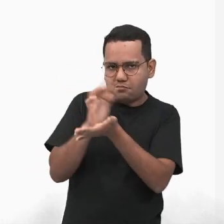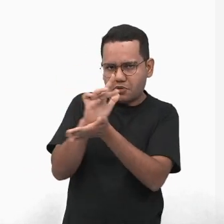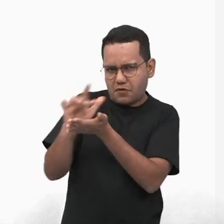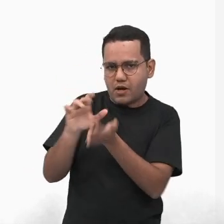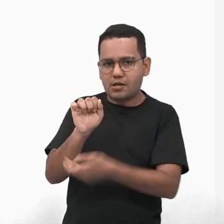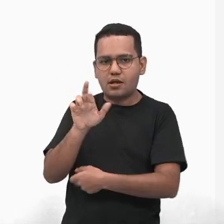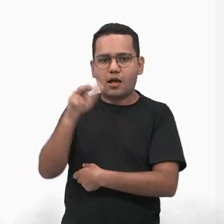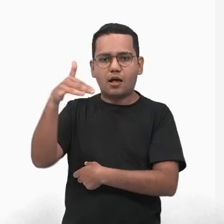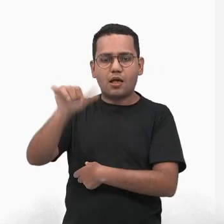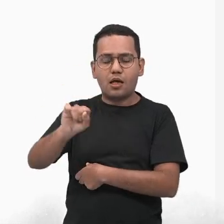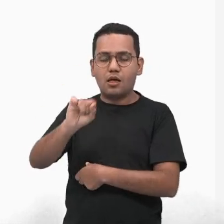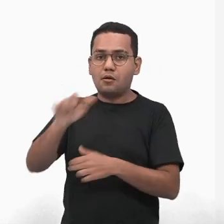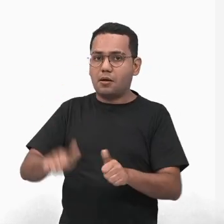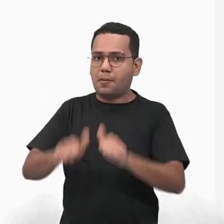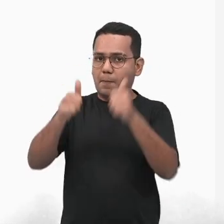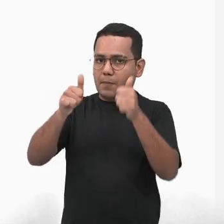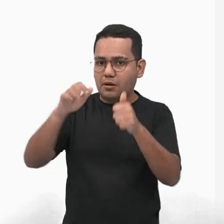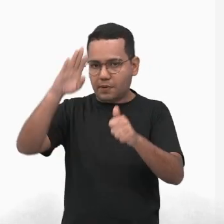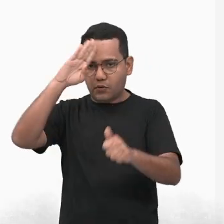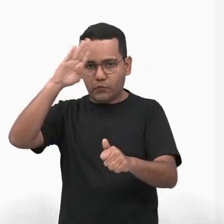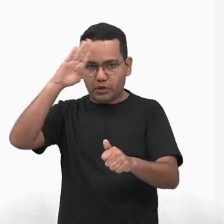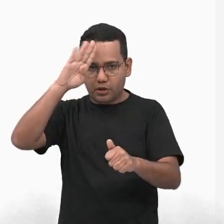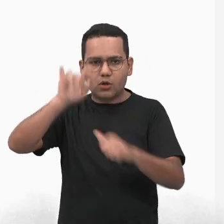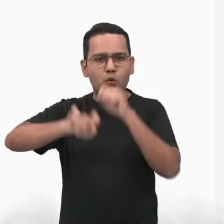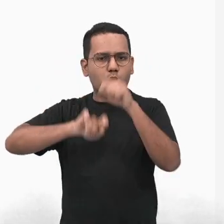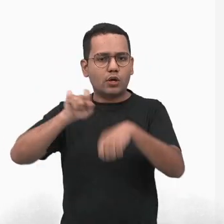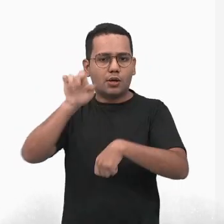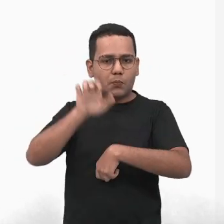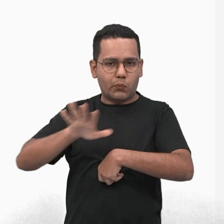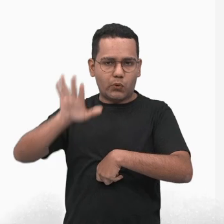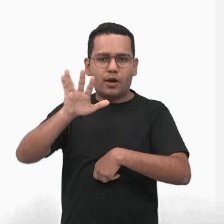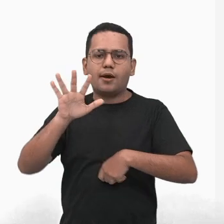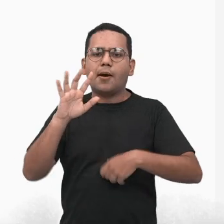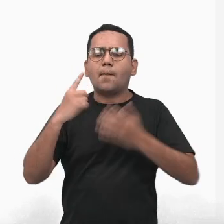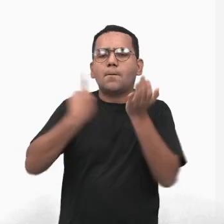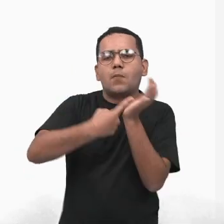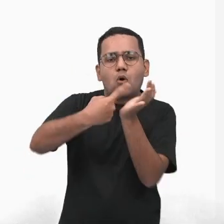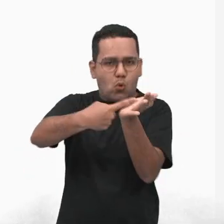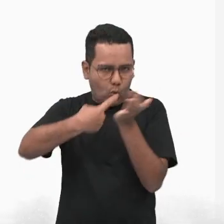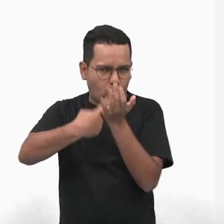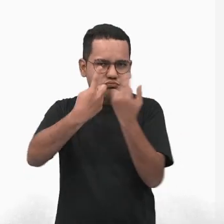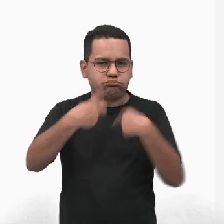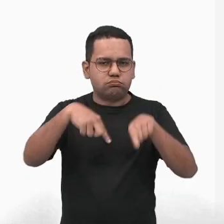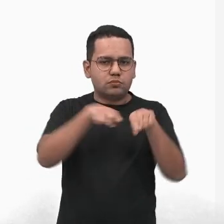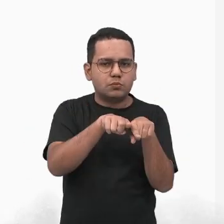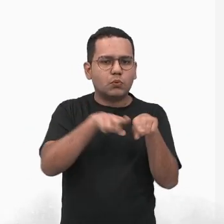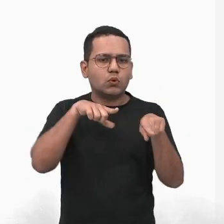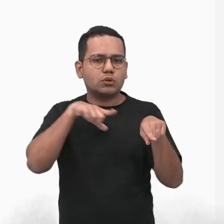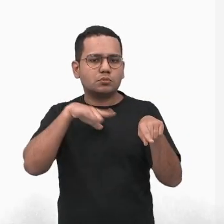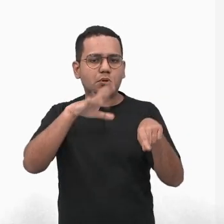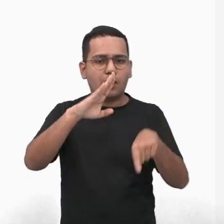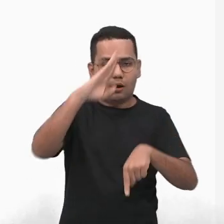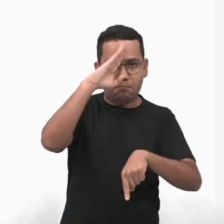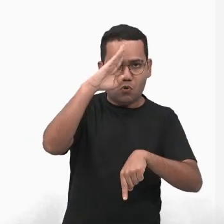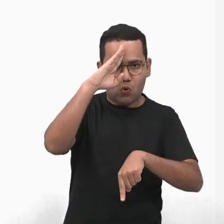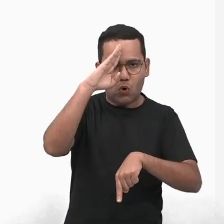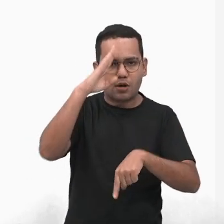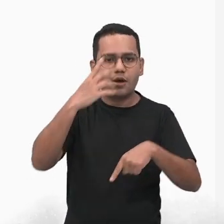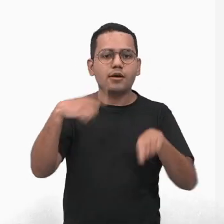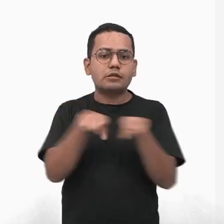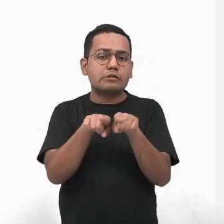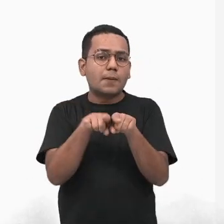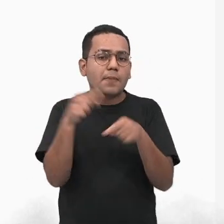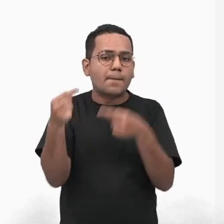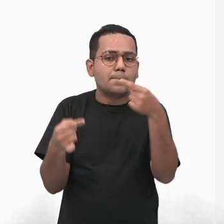seu exército, as potências europeias criavam uma política de aliança, acordos políticos e militares formados por países de